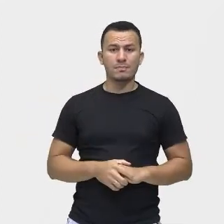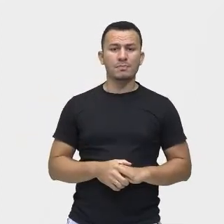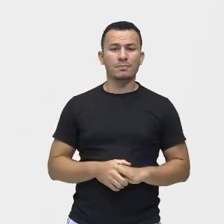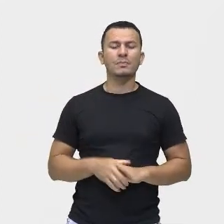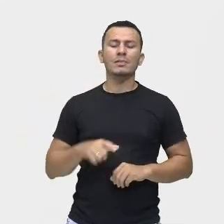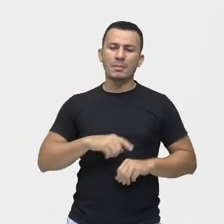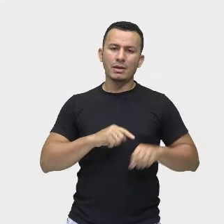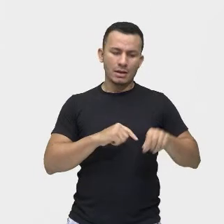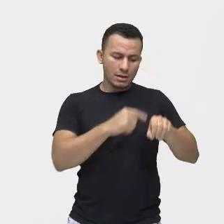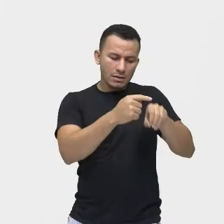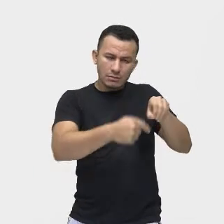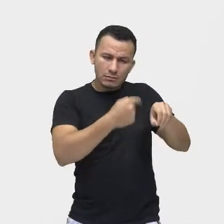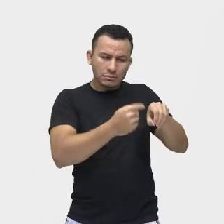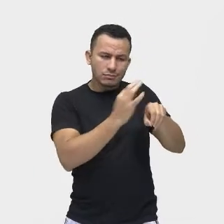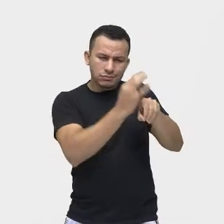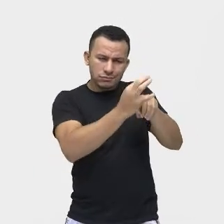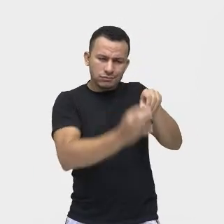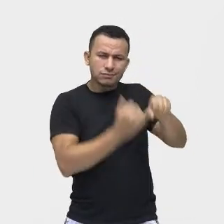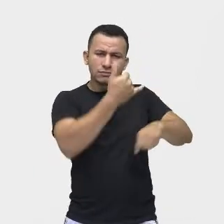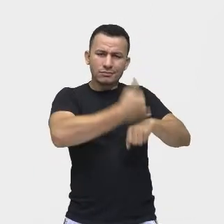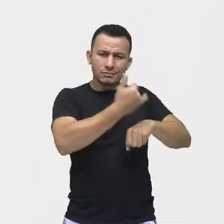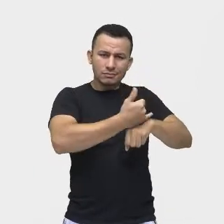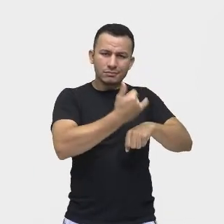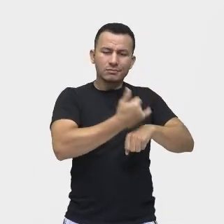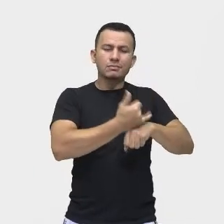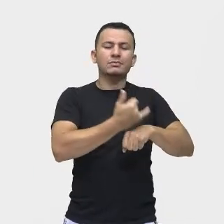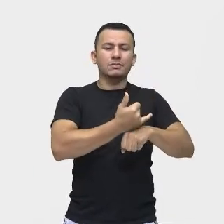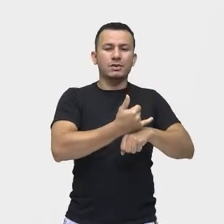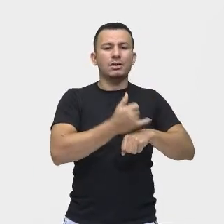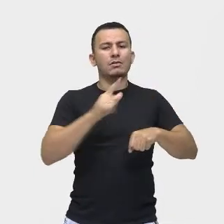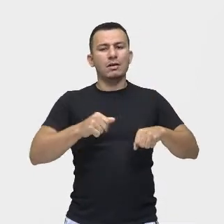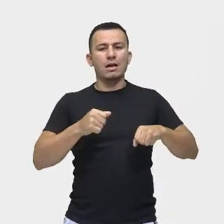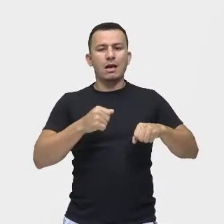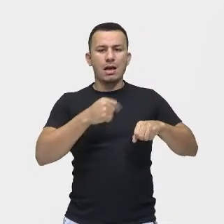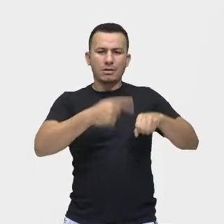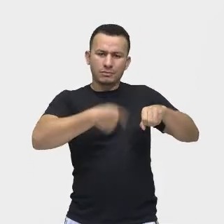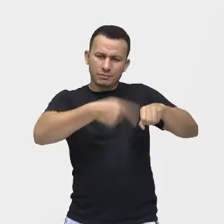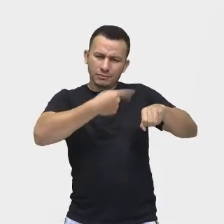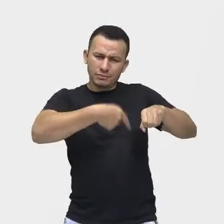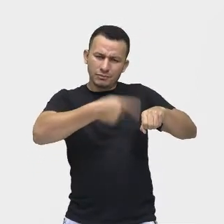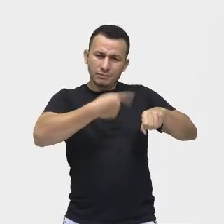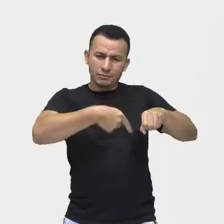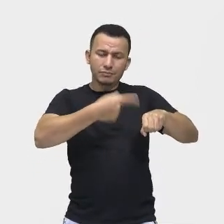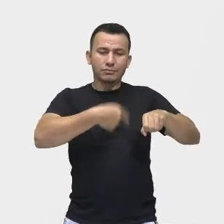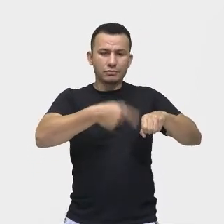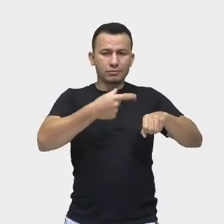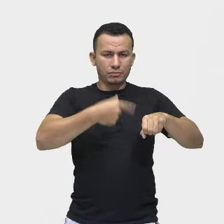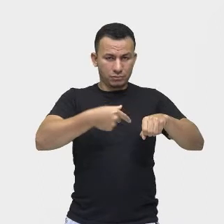têm rolamentos, que são, digamos assim, os aros, né, que ficam